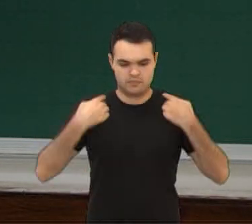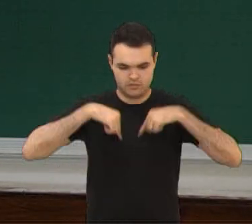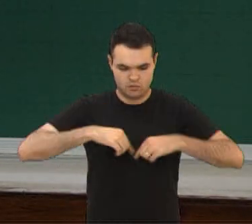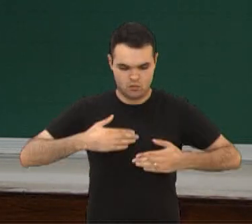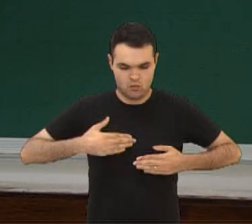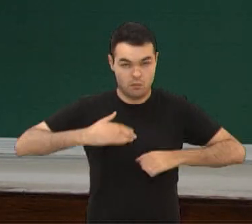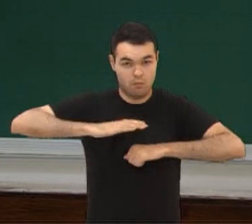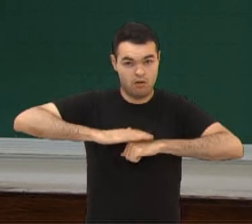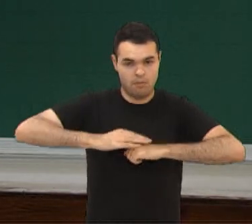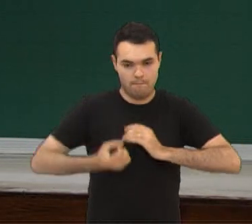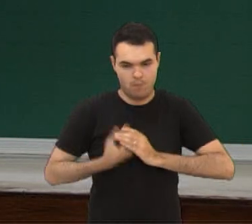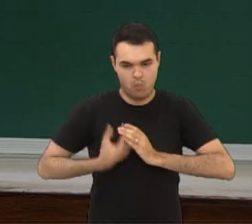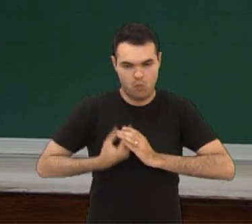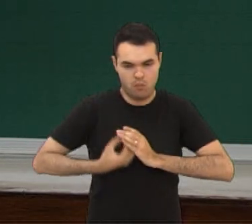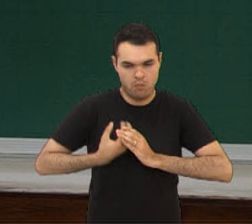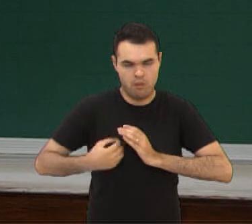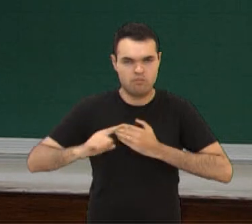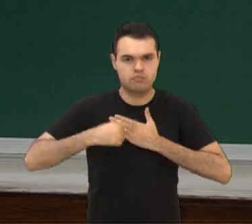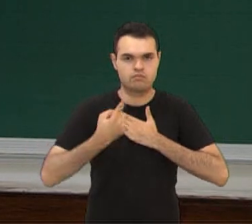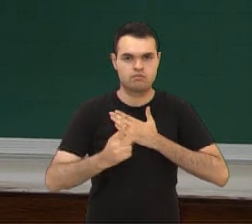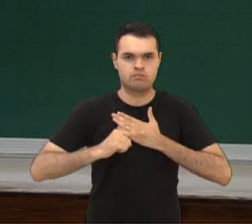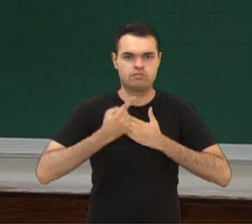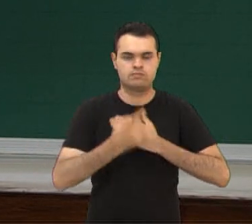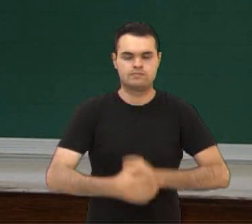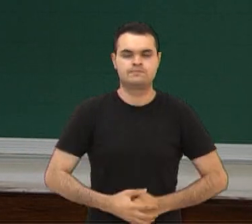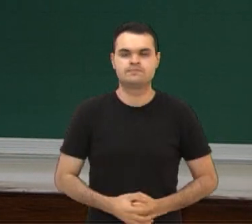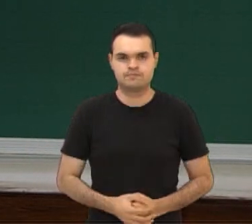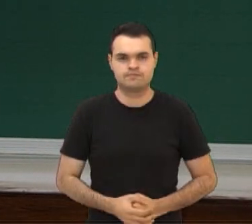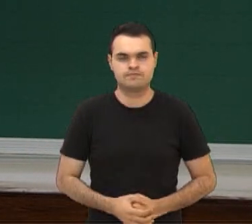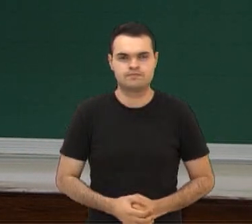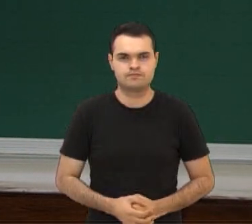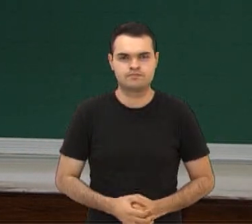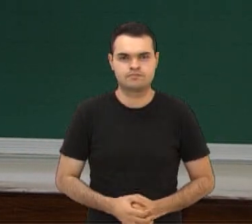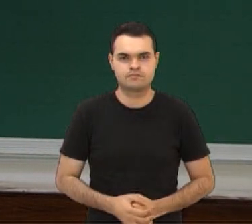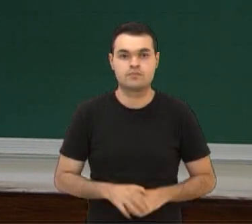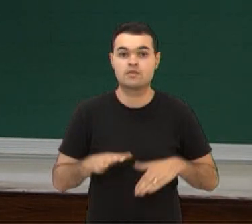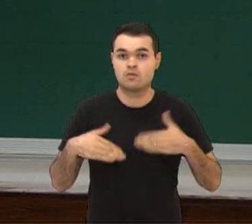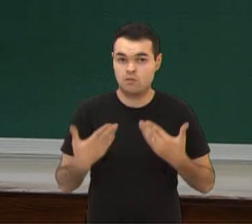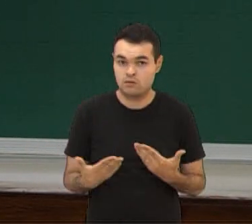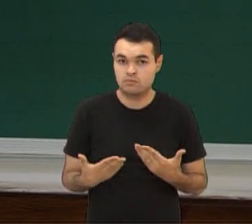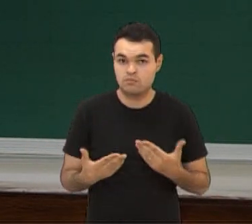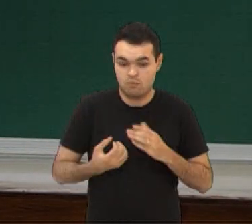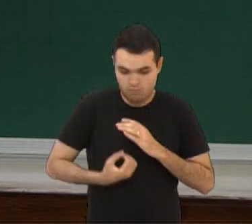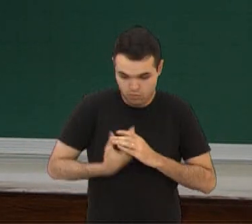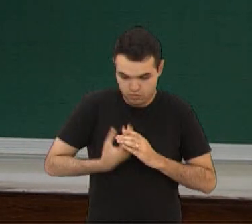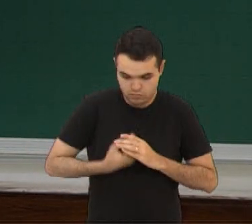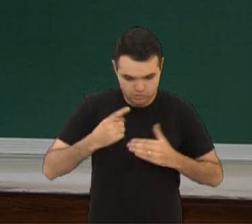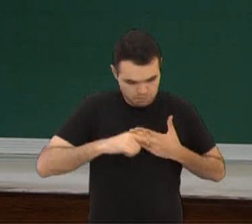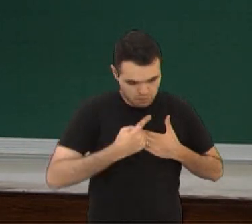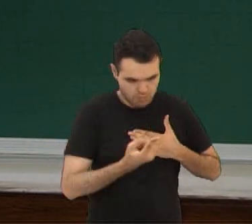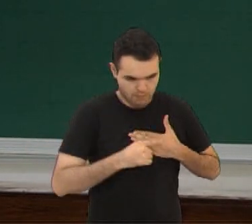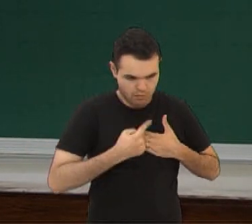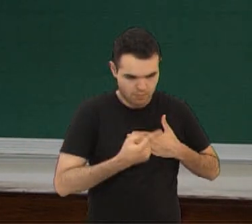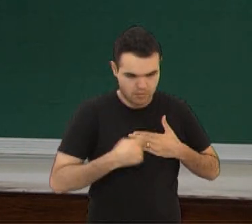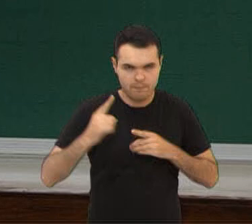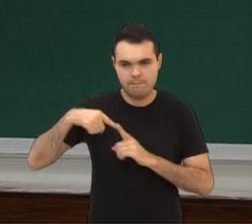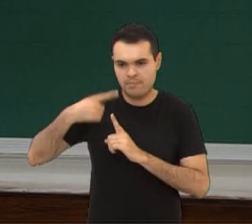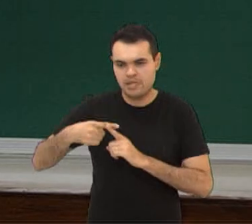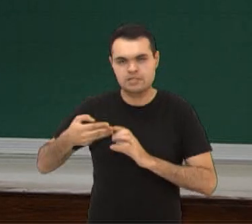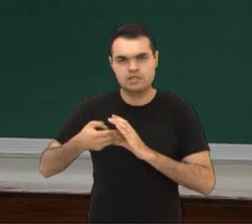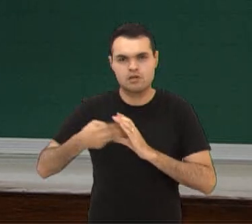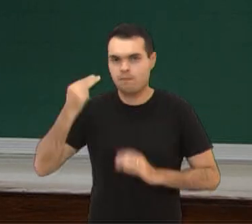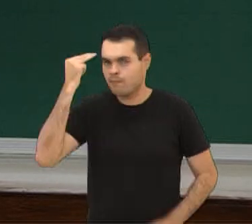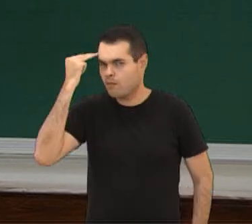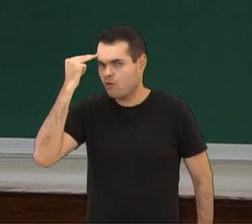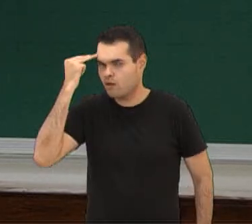que o corpo responda imunologicamente, tá? Então, como eu já disse, quando produz anticorpo, produz também célula de memória. As